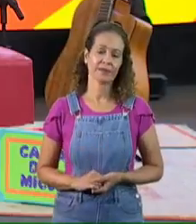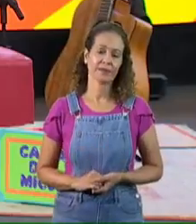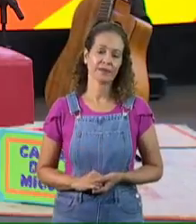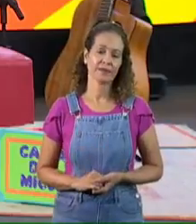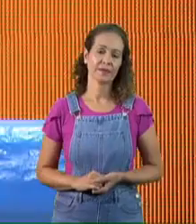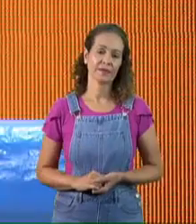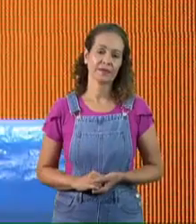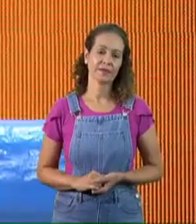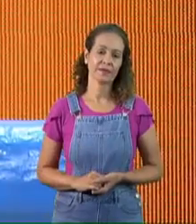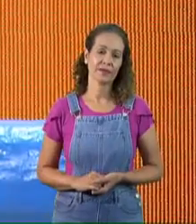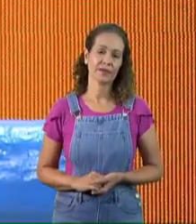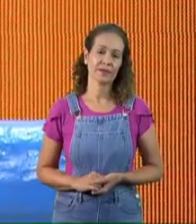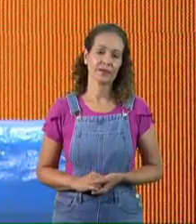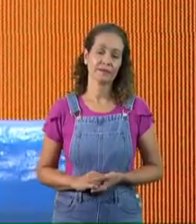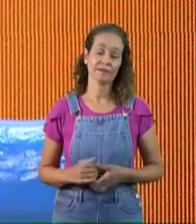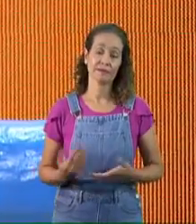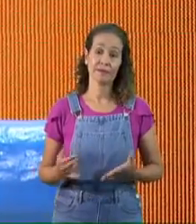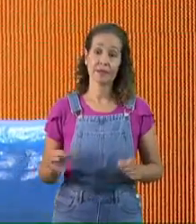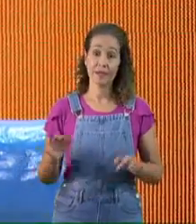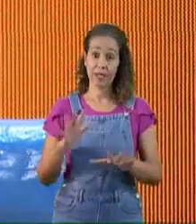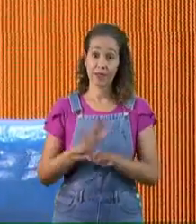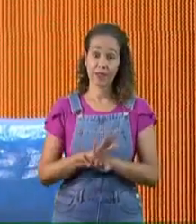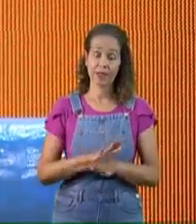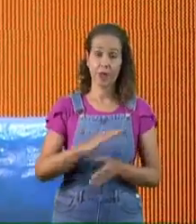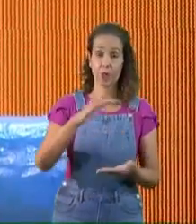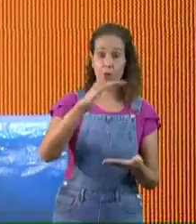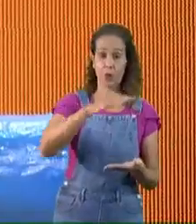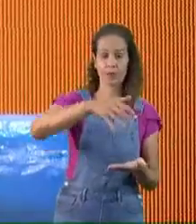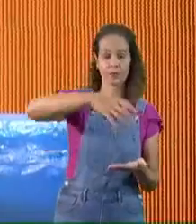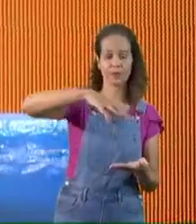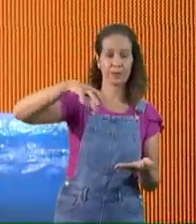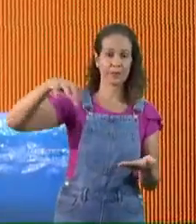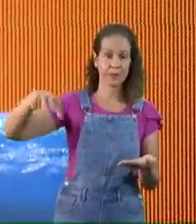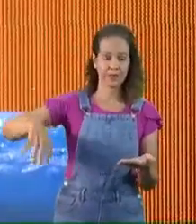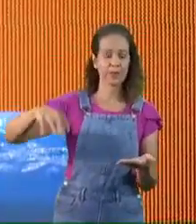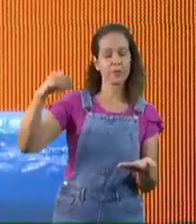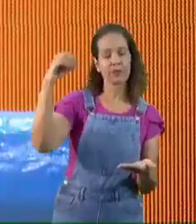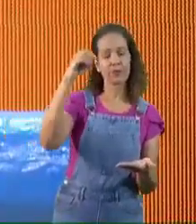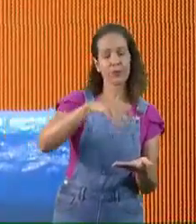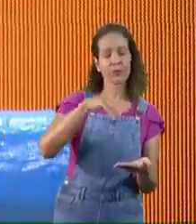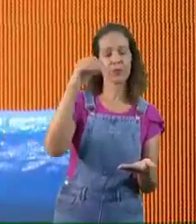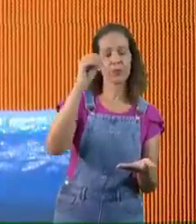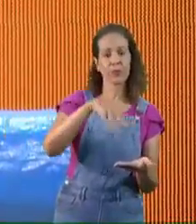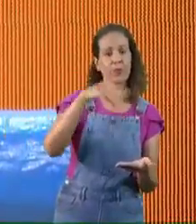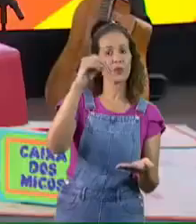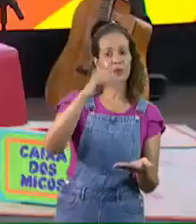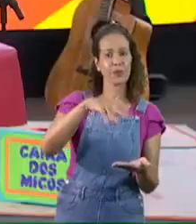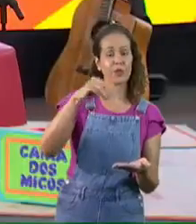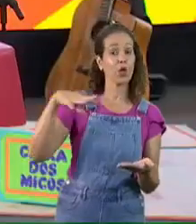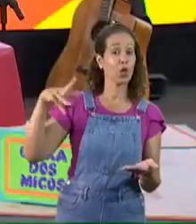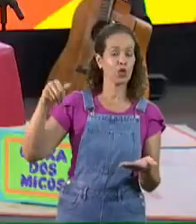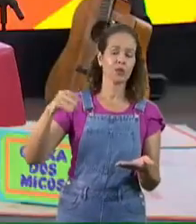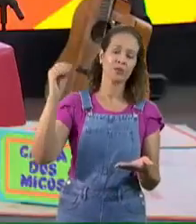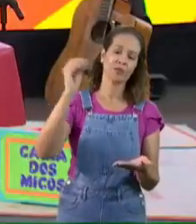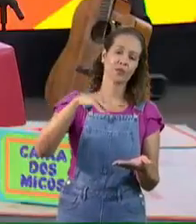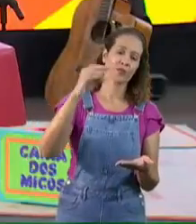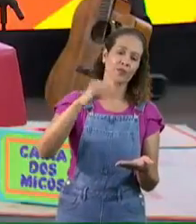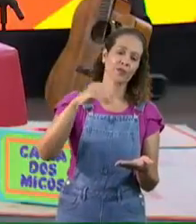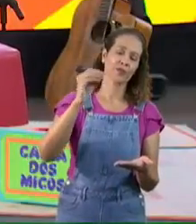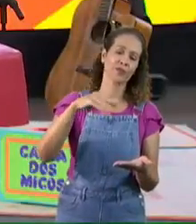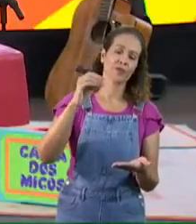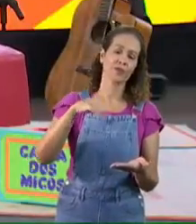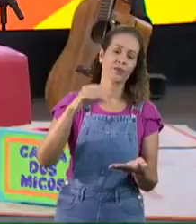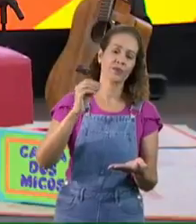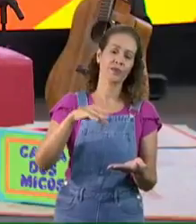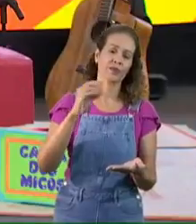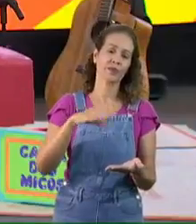Enquanto ela termina, a gente pode colocar no pote aqui, Tio Luan? Já vou colocando o meu no pote aqui também. Coloca no pote. Todo mundo coloca aqui no